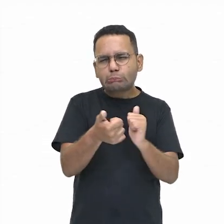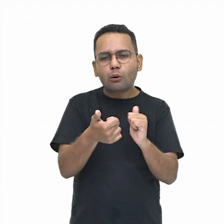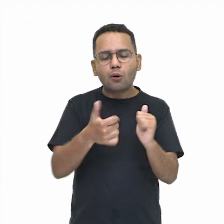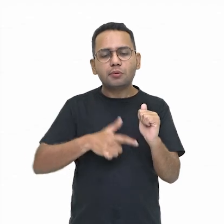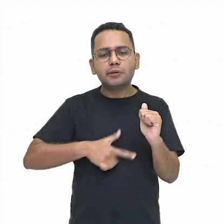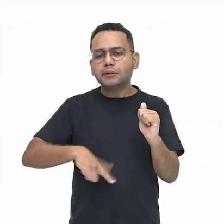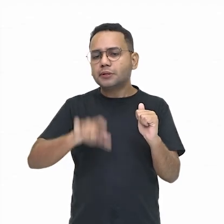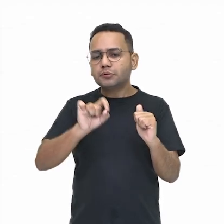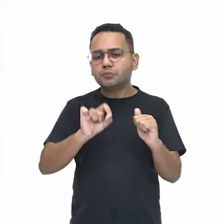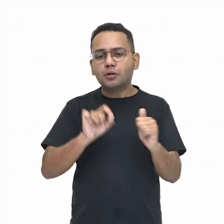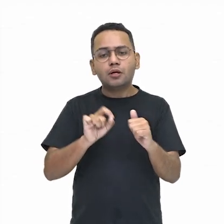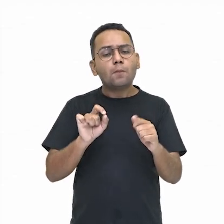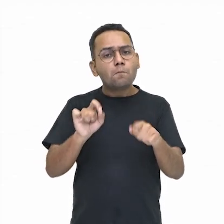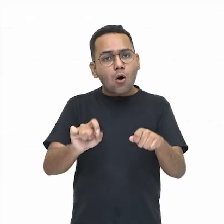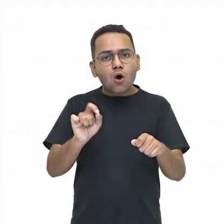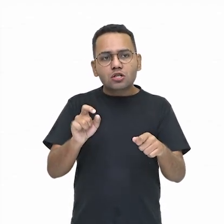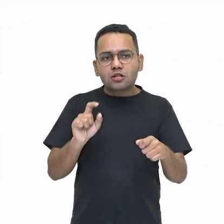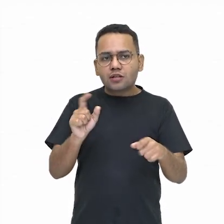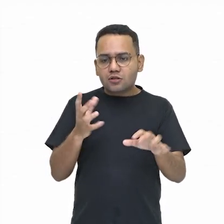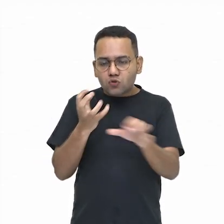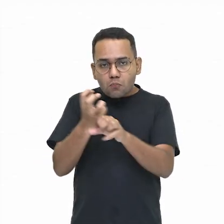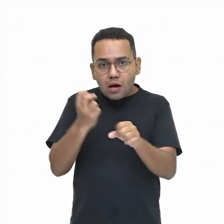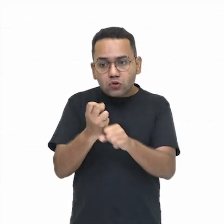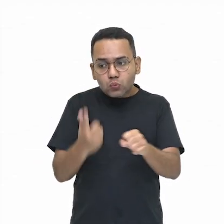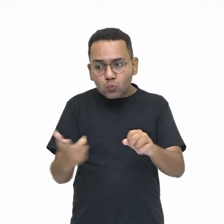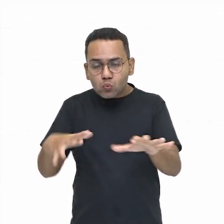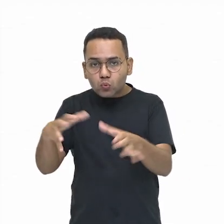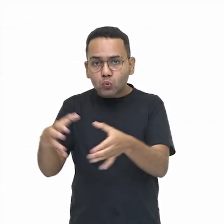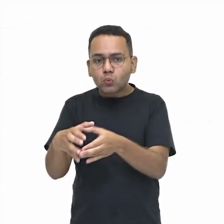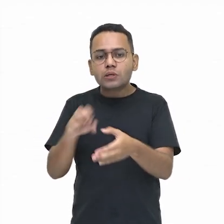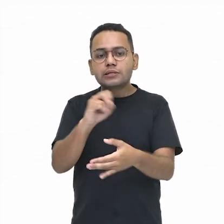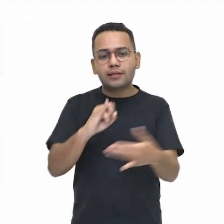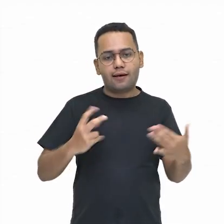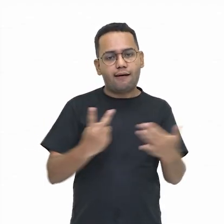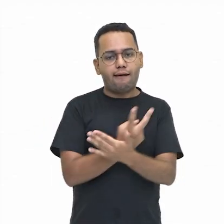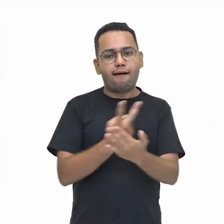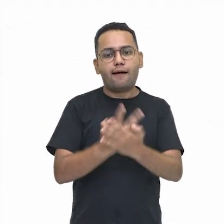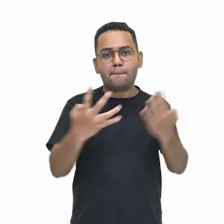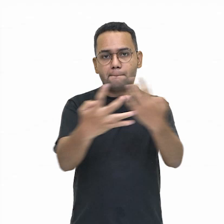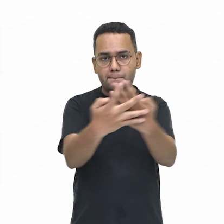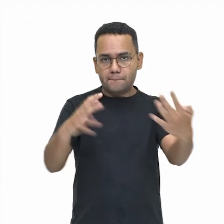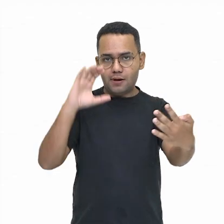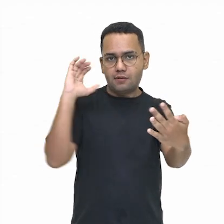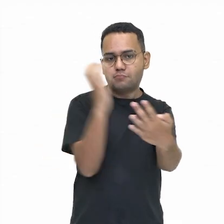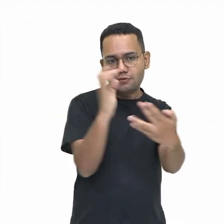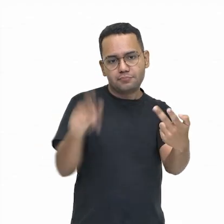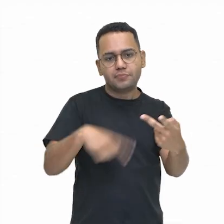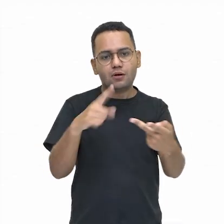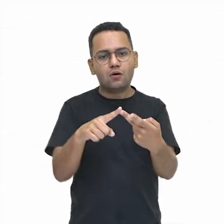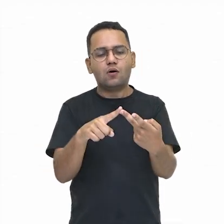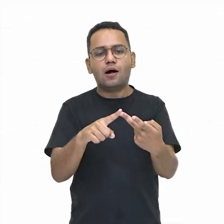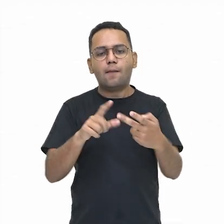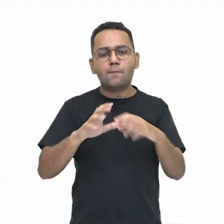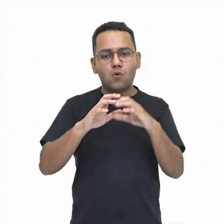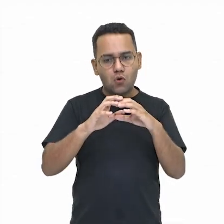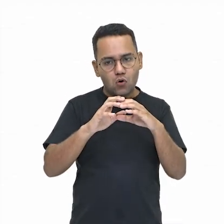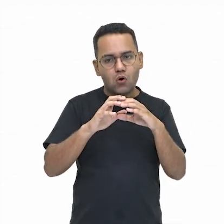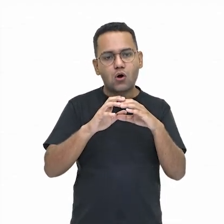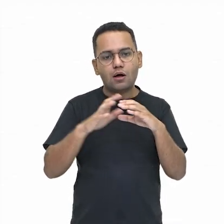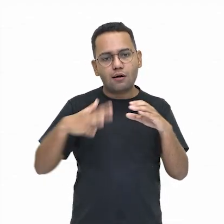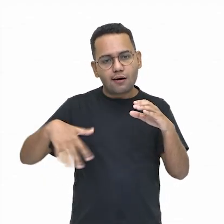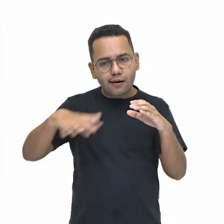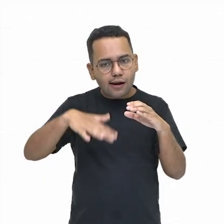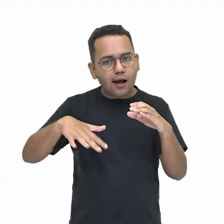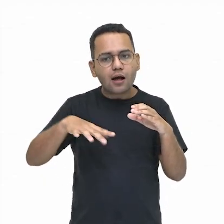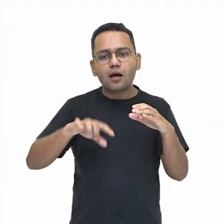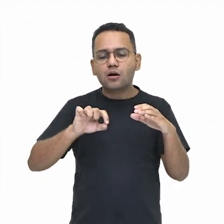fazer a bola cair fora do terreno de jogo após a finalização, finalizar e a